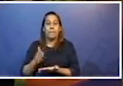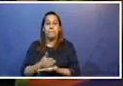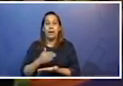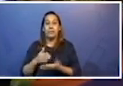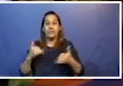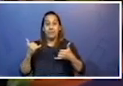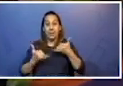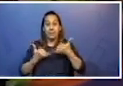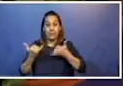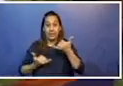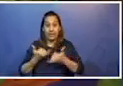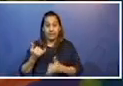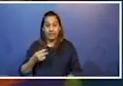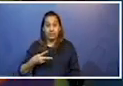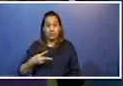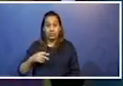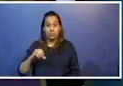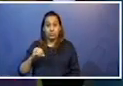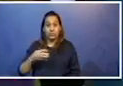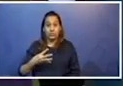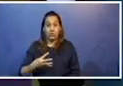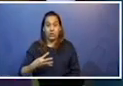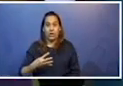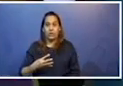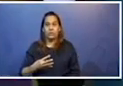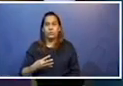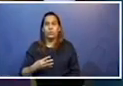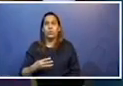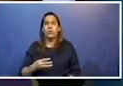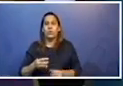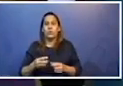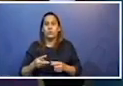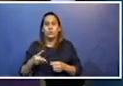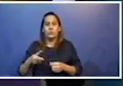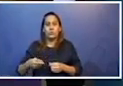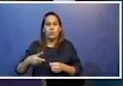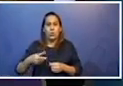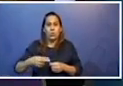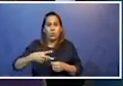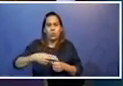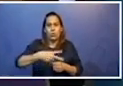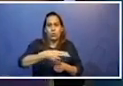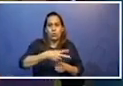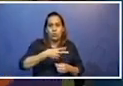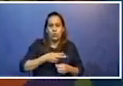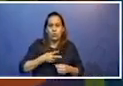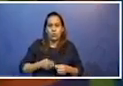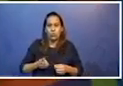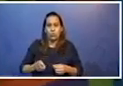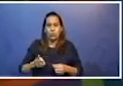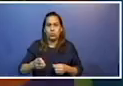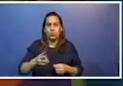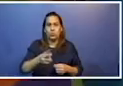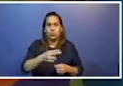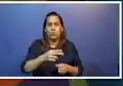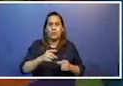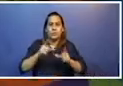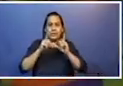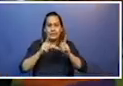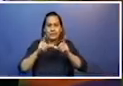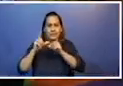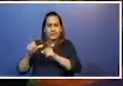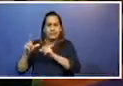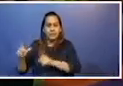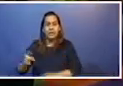aqui. Lá na página 204, vocês vão fazer o quê? Ó, vai retirar os anexos do 1 ao 4, onde vai ter imagens